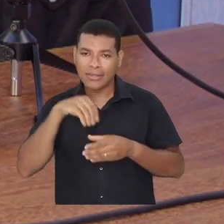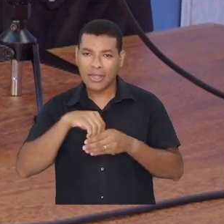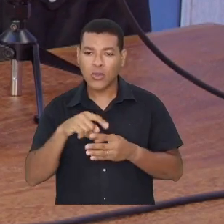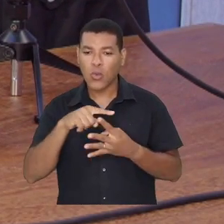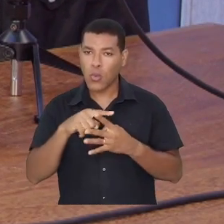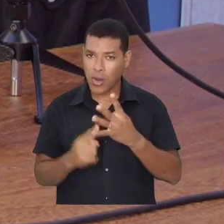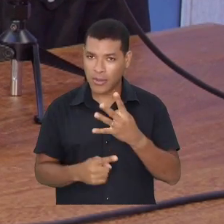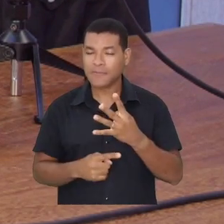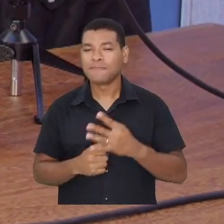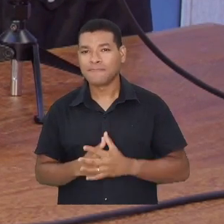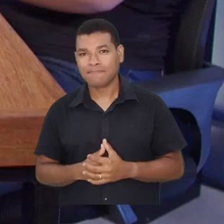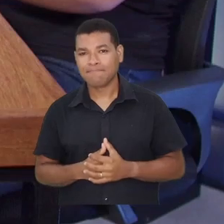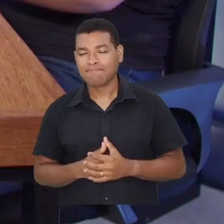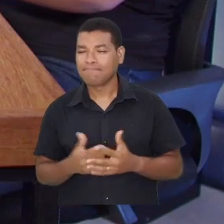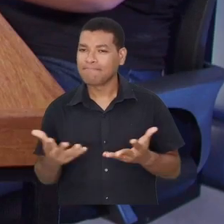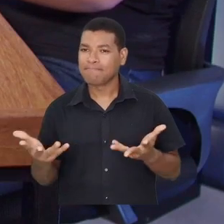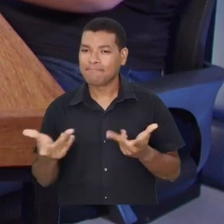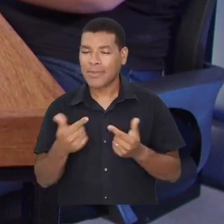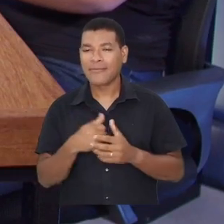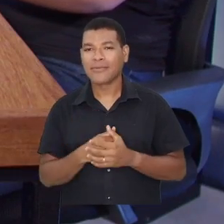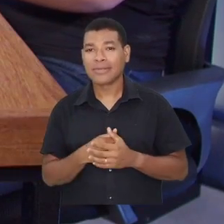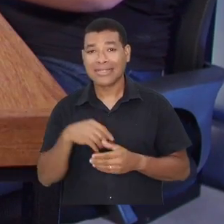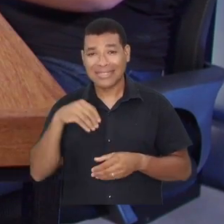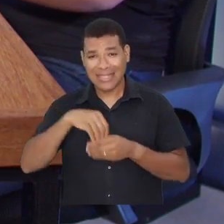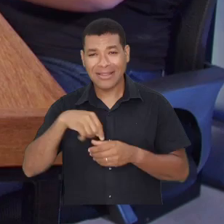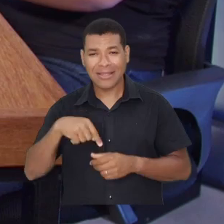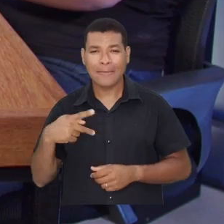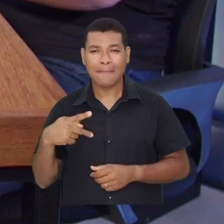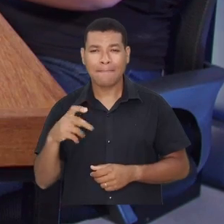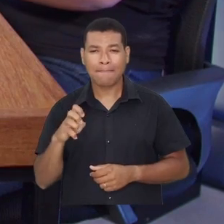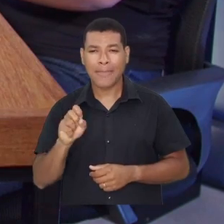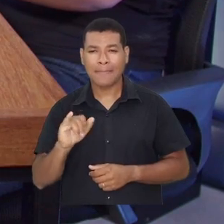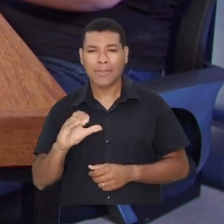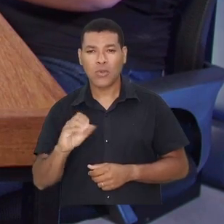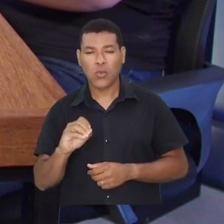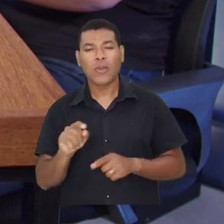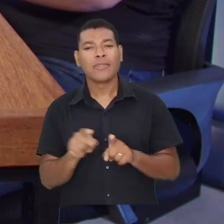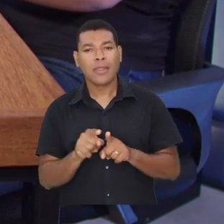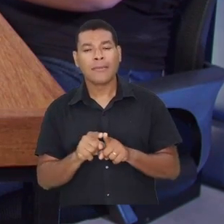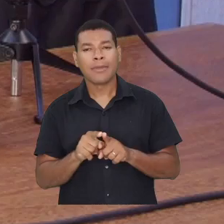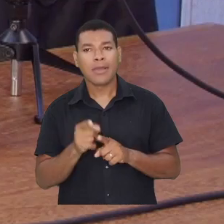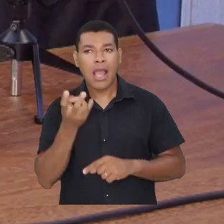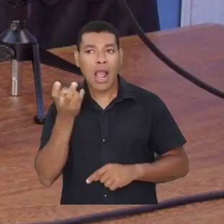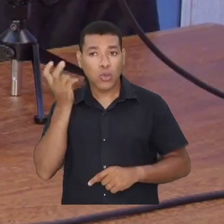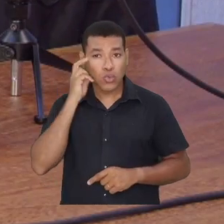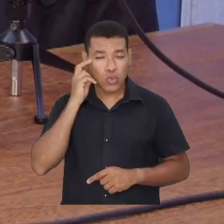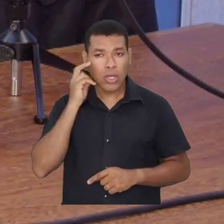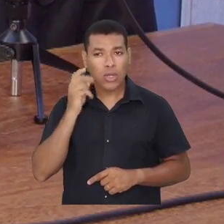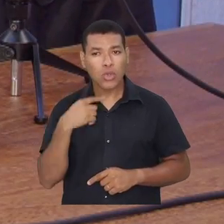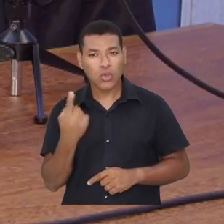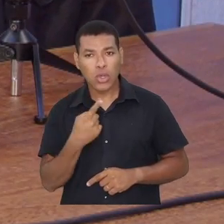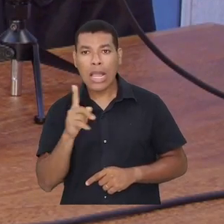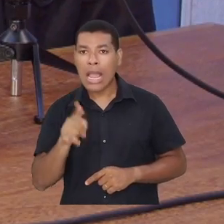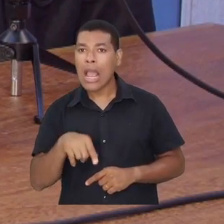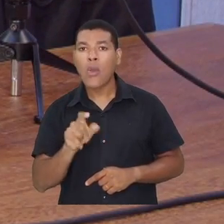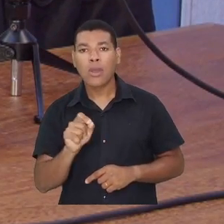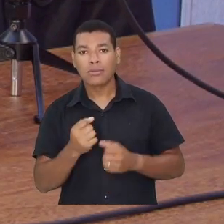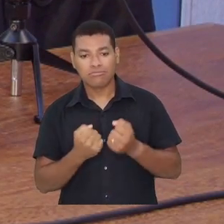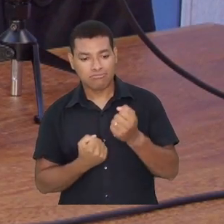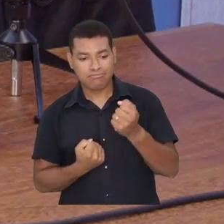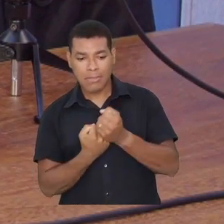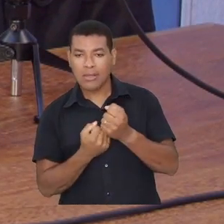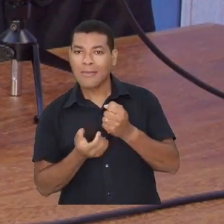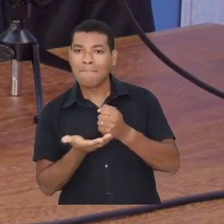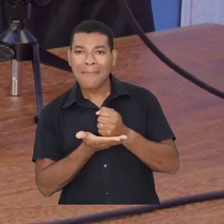quatro pilarezinhos. Maravilhoso. Na PepsiCo eu também digo que a cultura, ela é a base